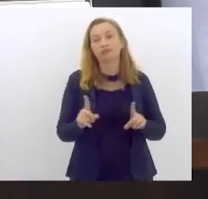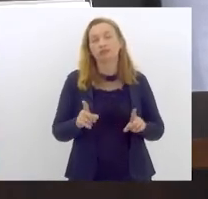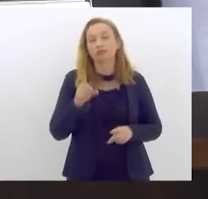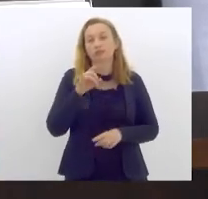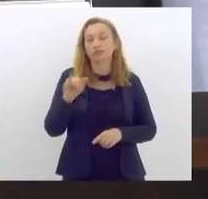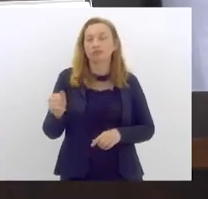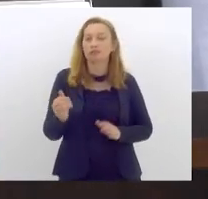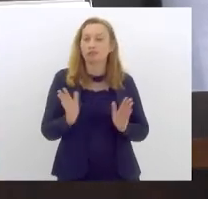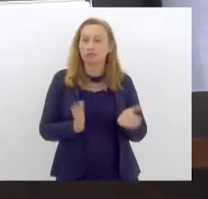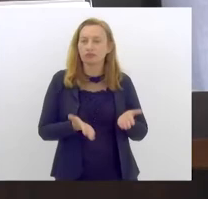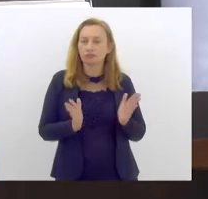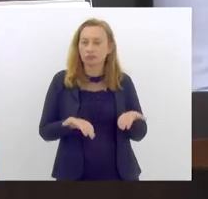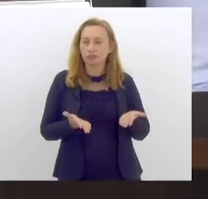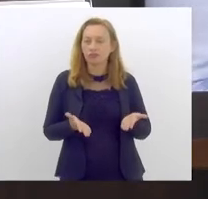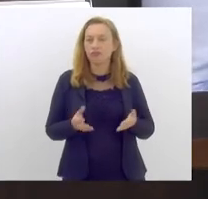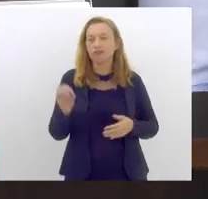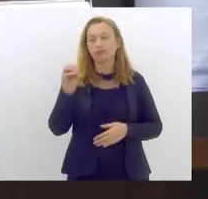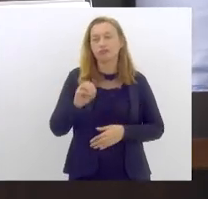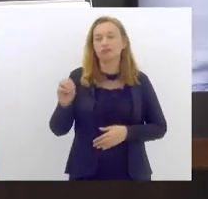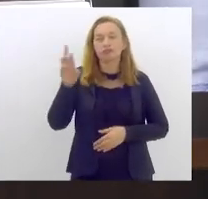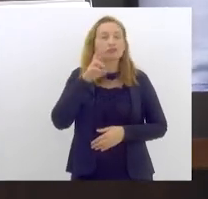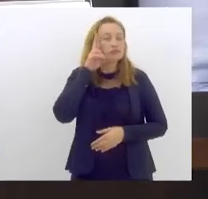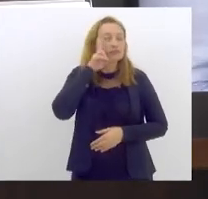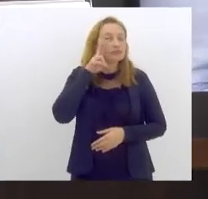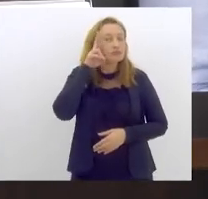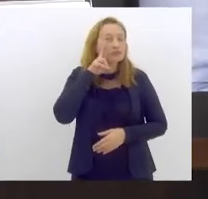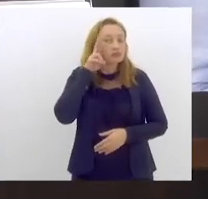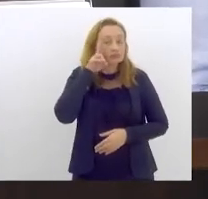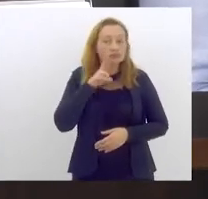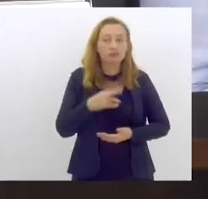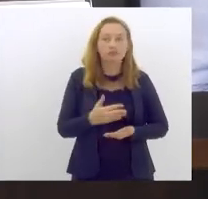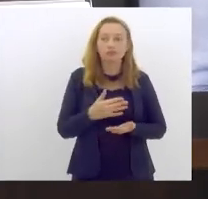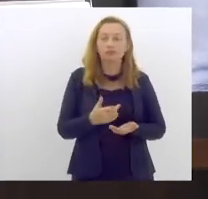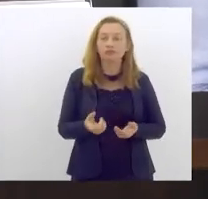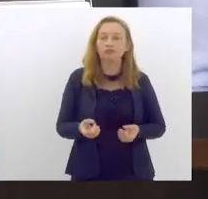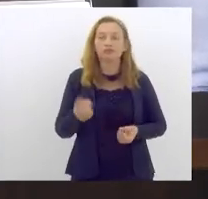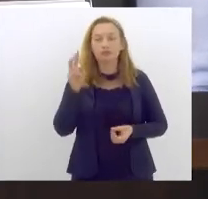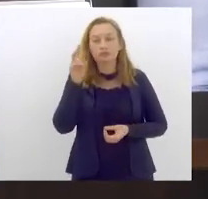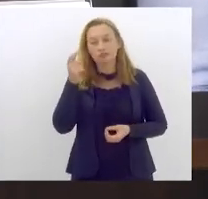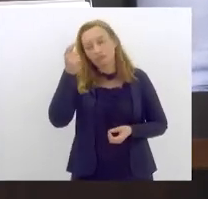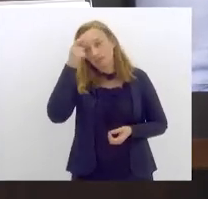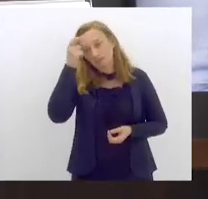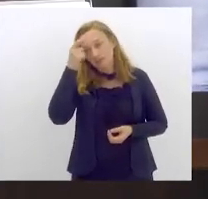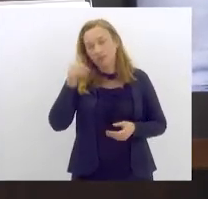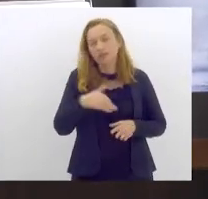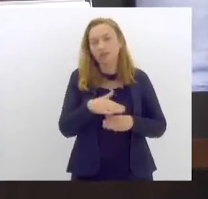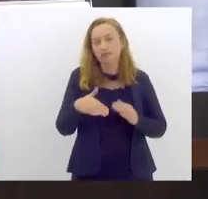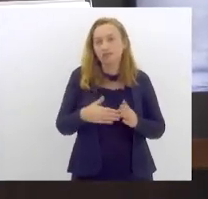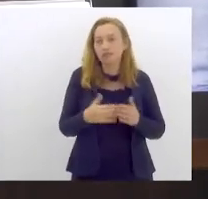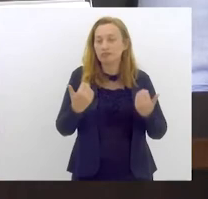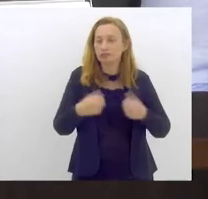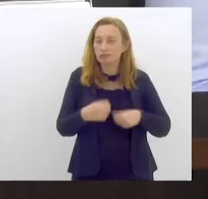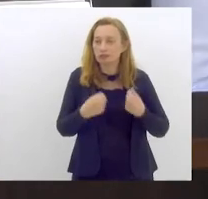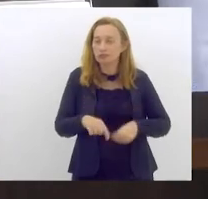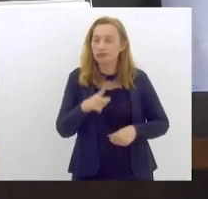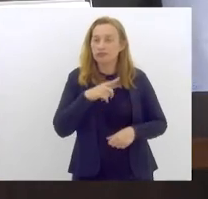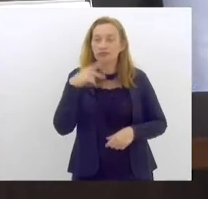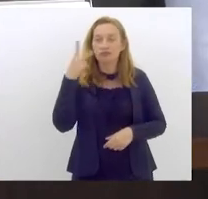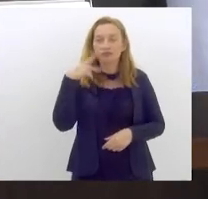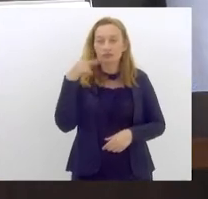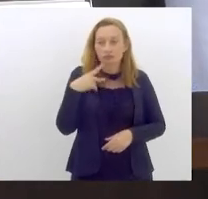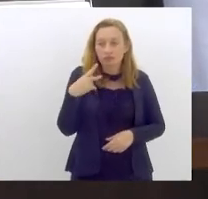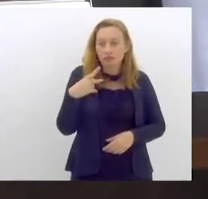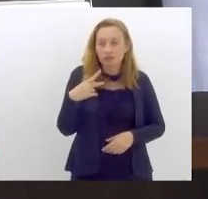no dia de hoje no Outubro Rosa Onde vamos rememorar toda a necessidade de temos uma política